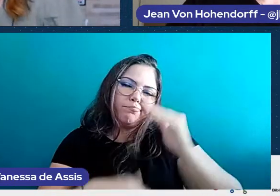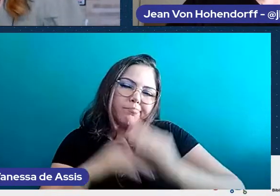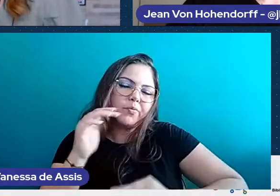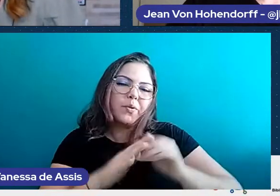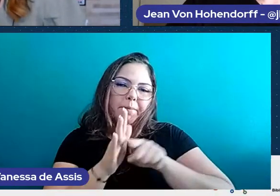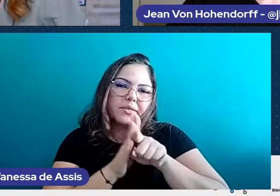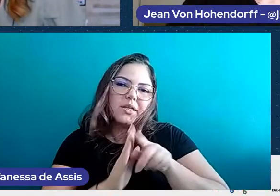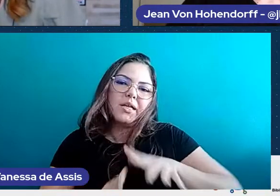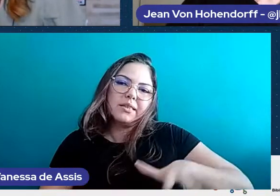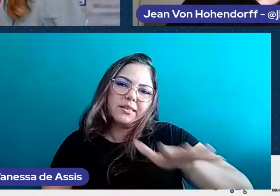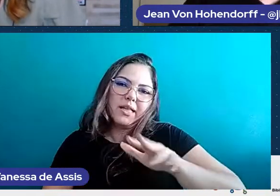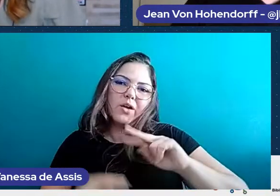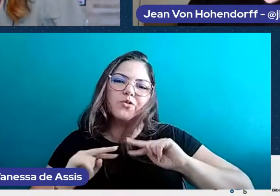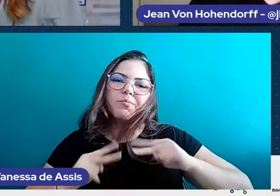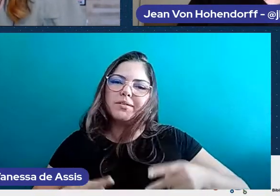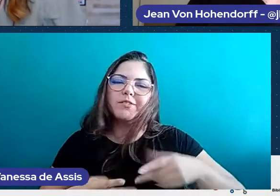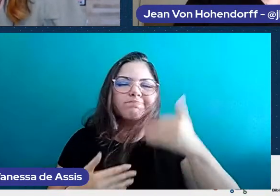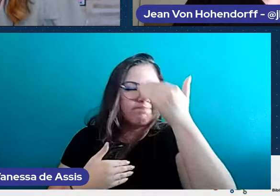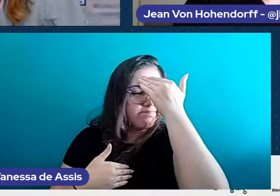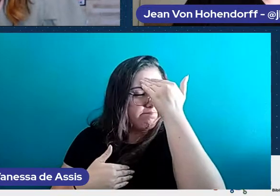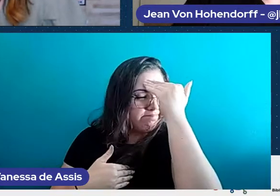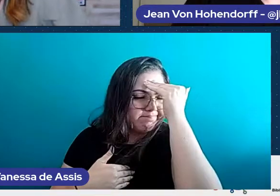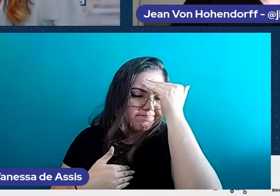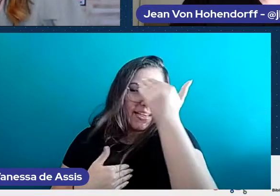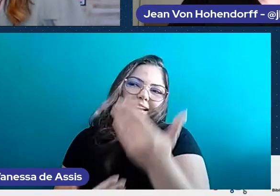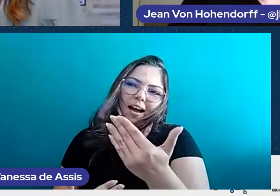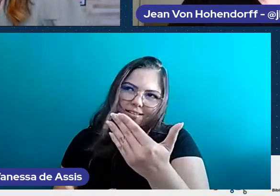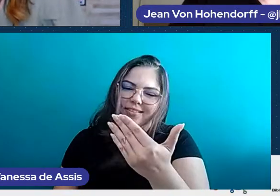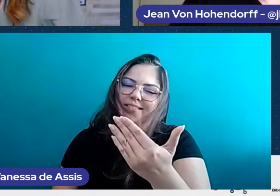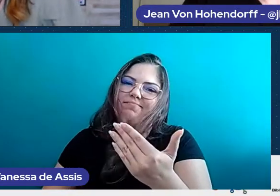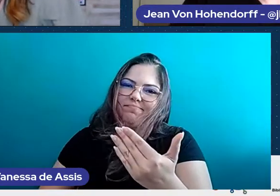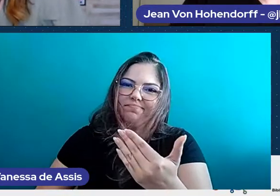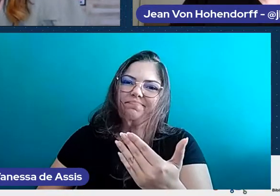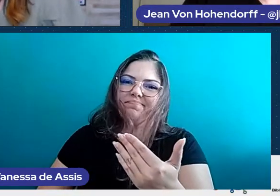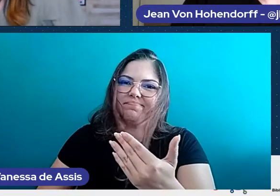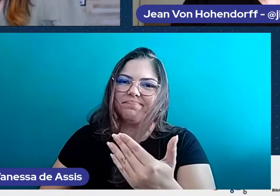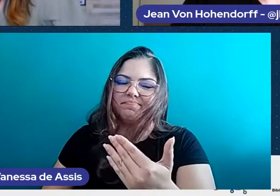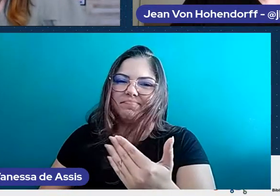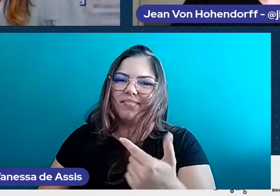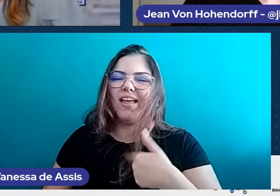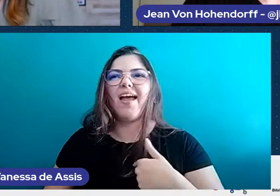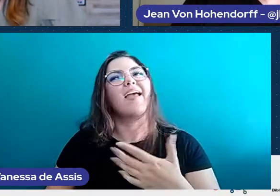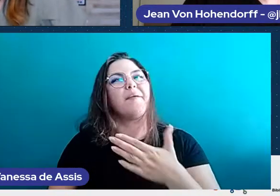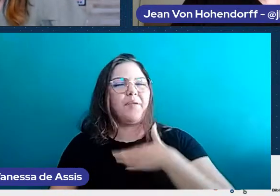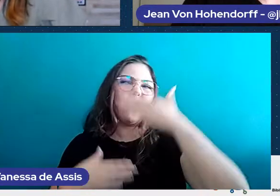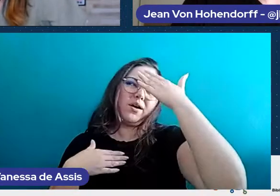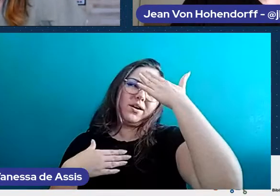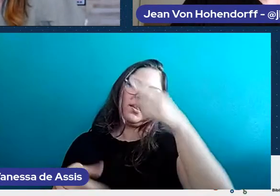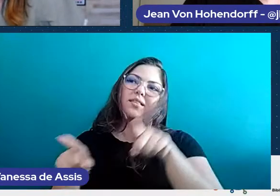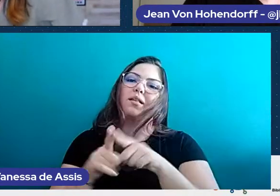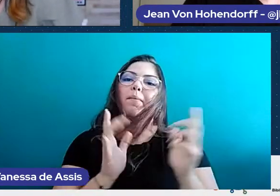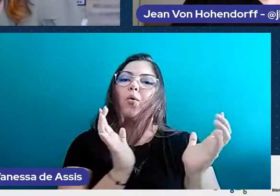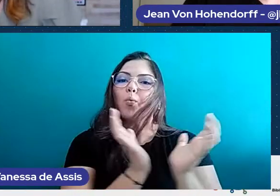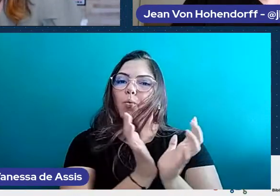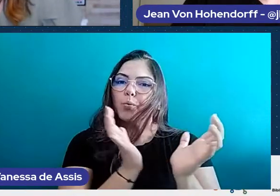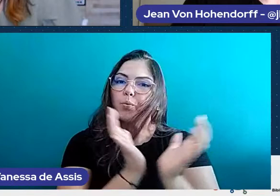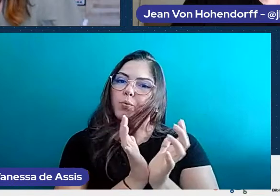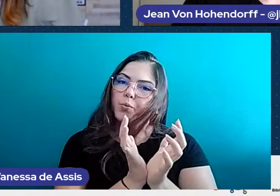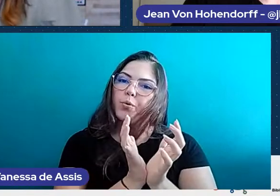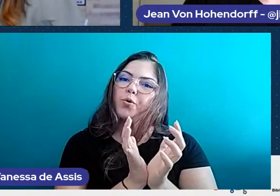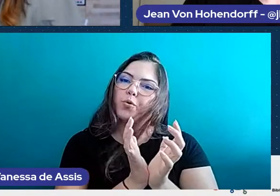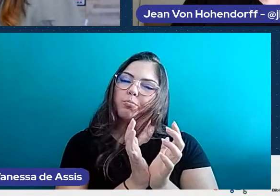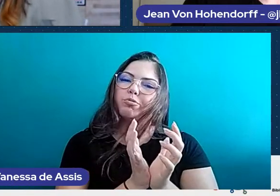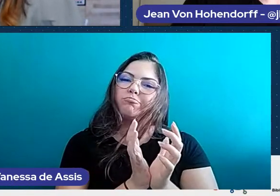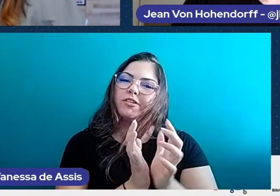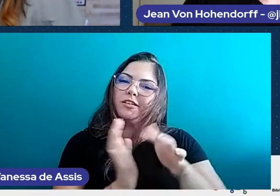assim, eu agradeço em meu nome e também em nome das pessoas aqui da UNAM e das pessoas da pesquisa